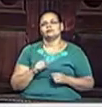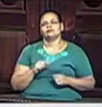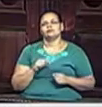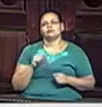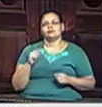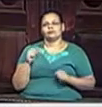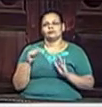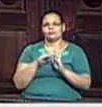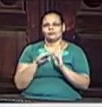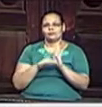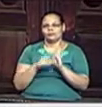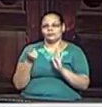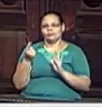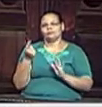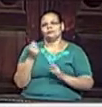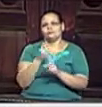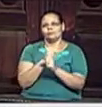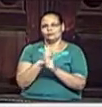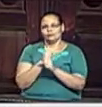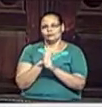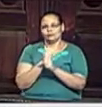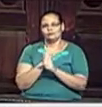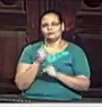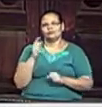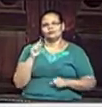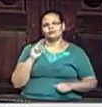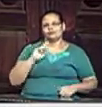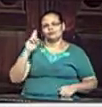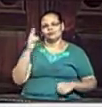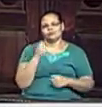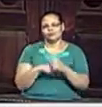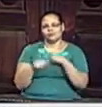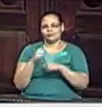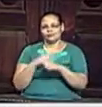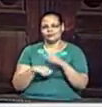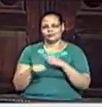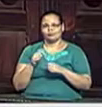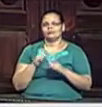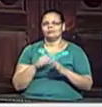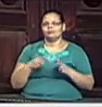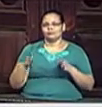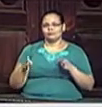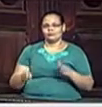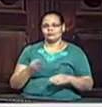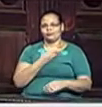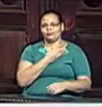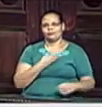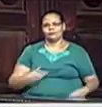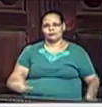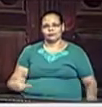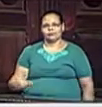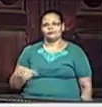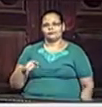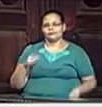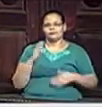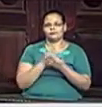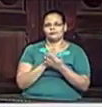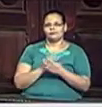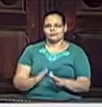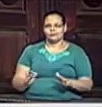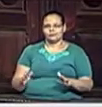as contas de gestão. 60 dias. Então, o prazo do governo se